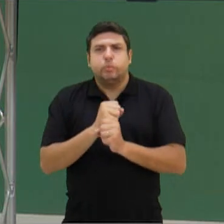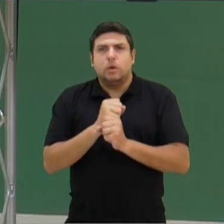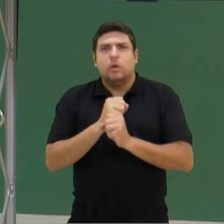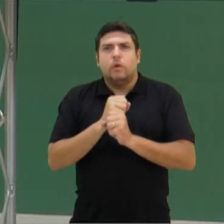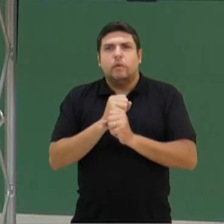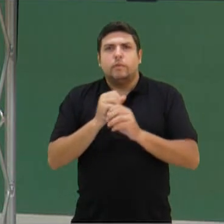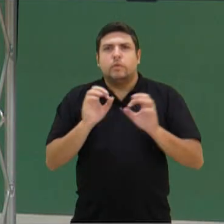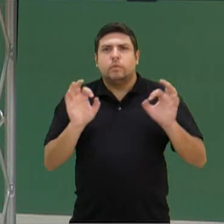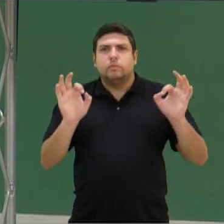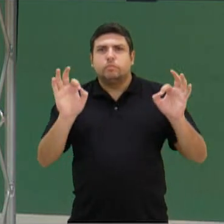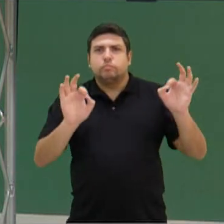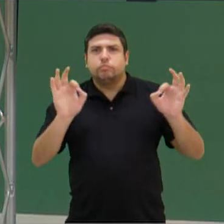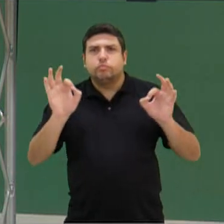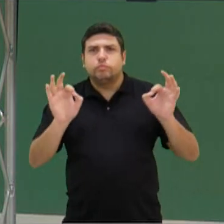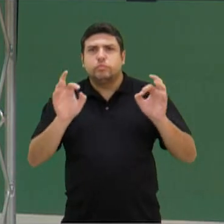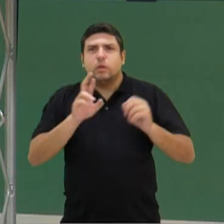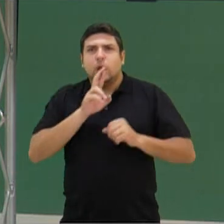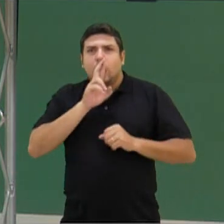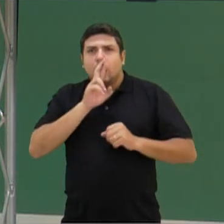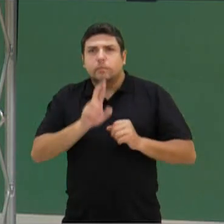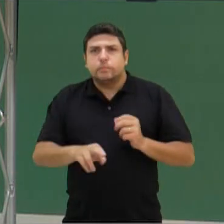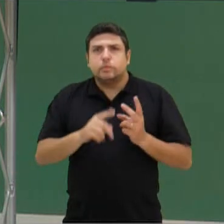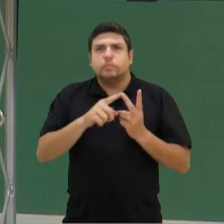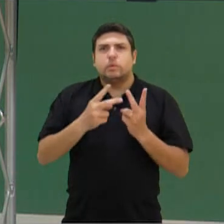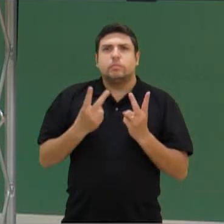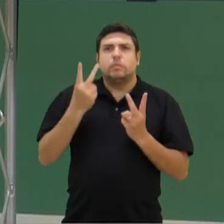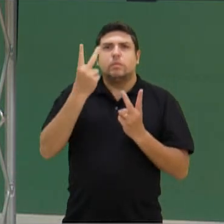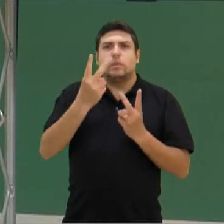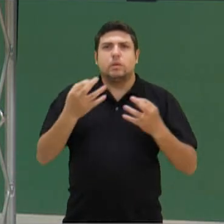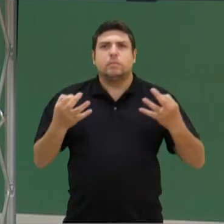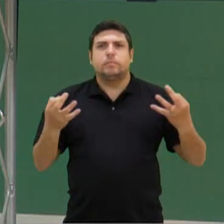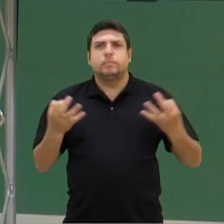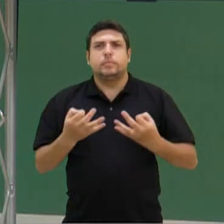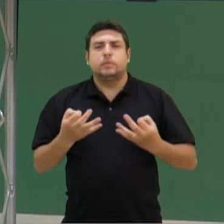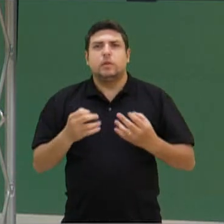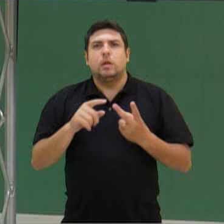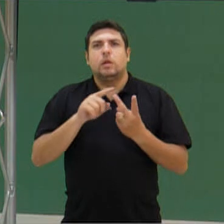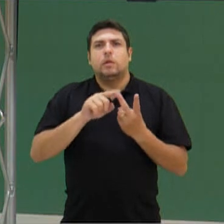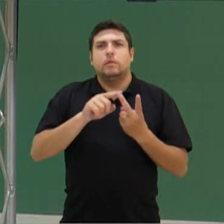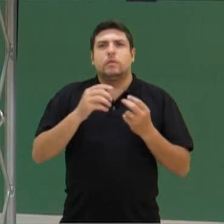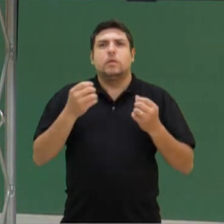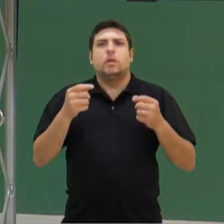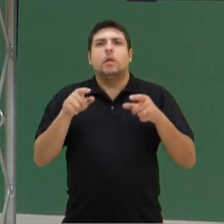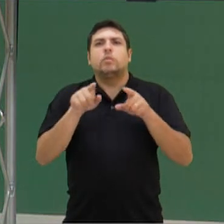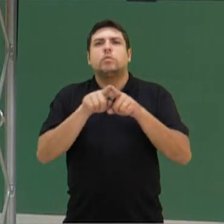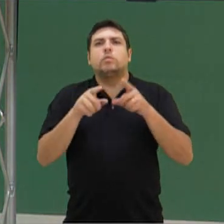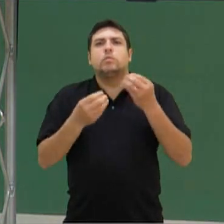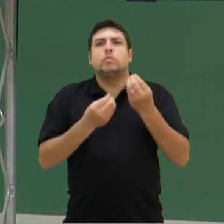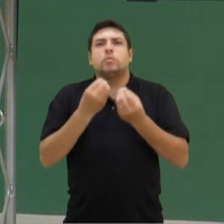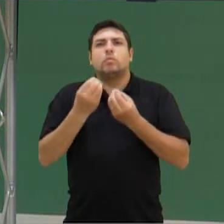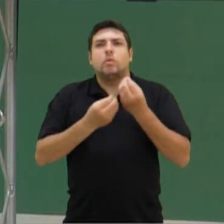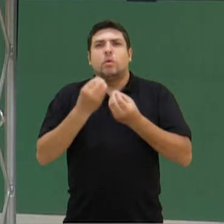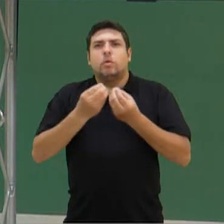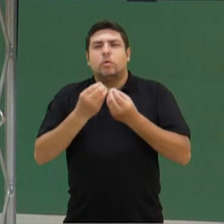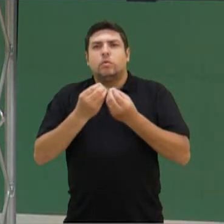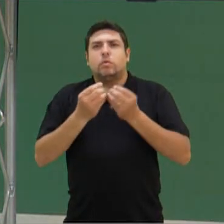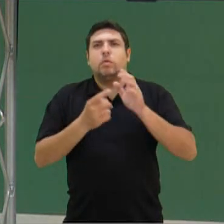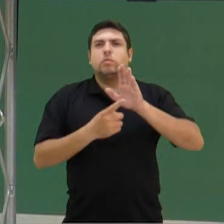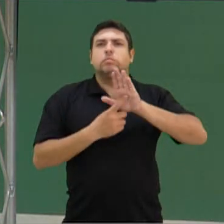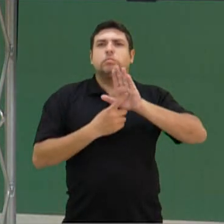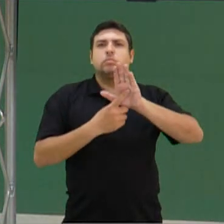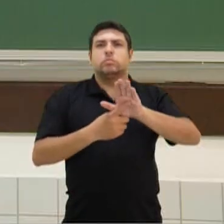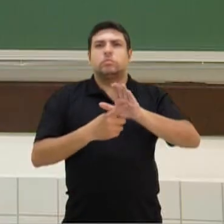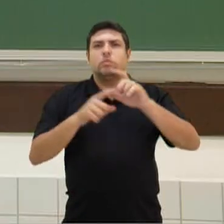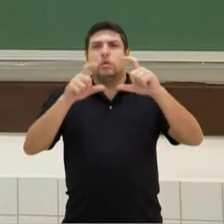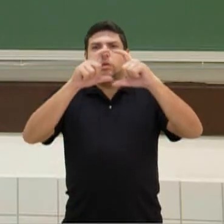quadrado perfeito, para você chegar nesta relação que é a relação que expressa a